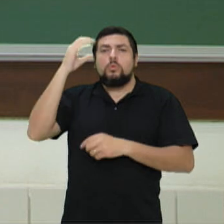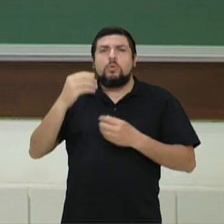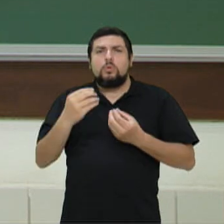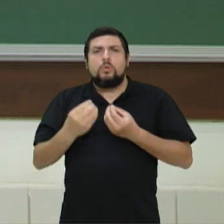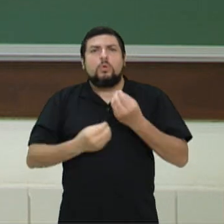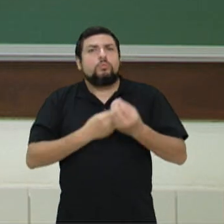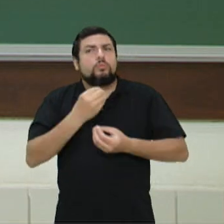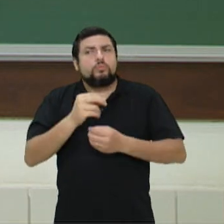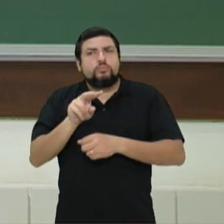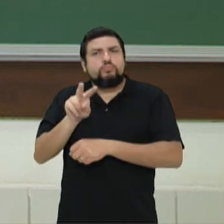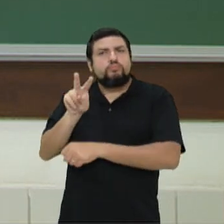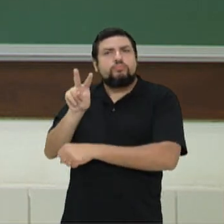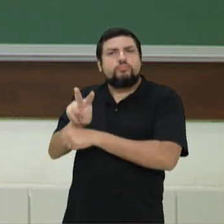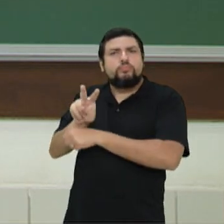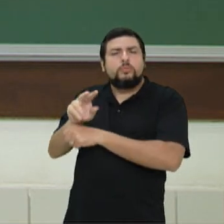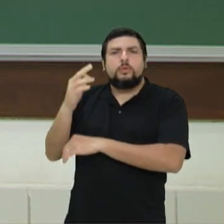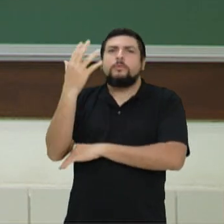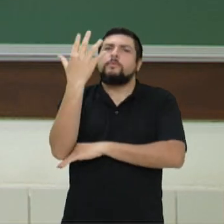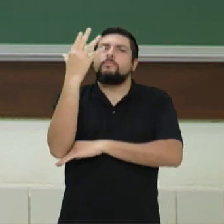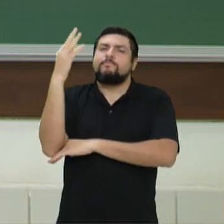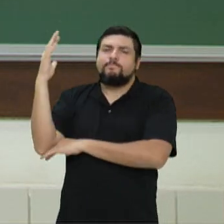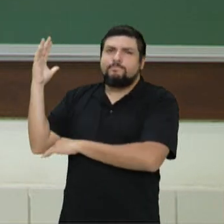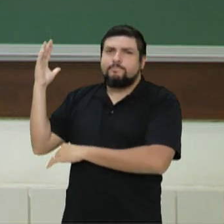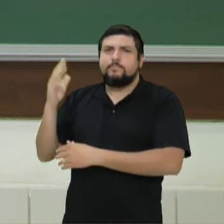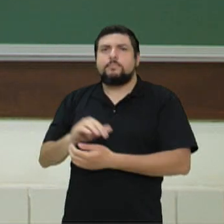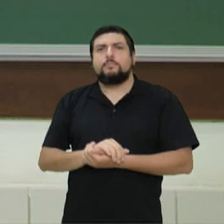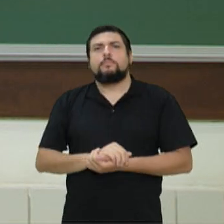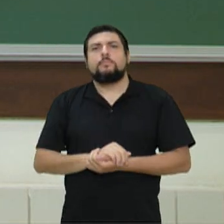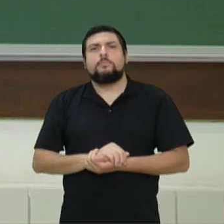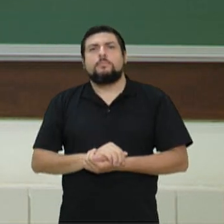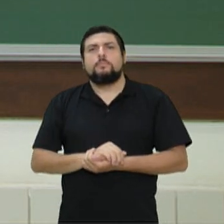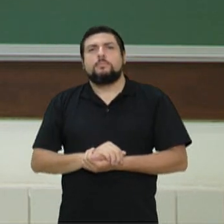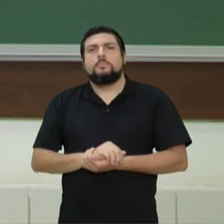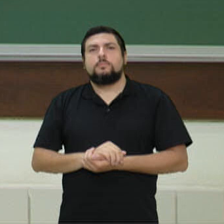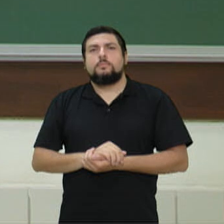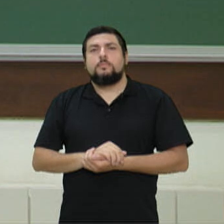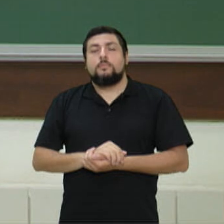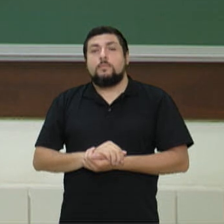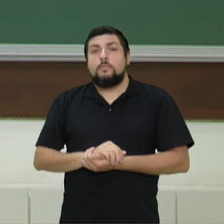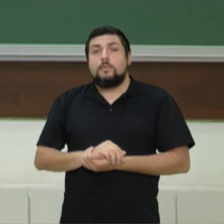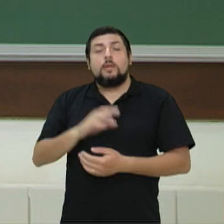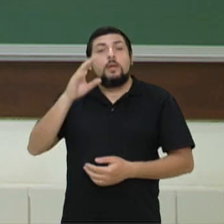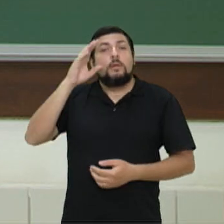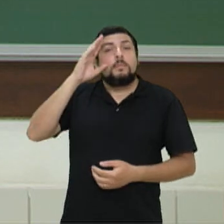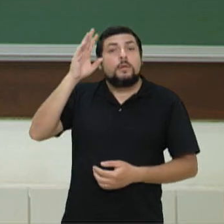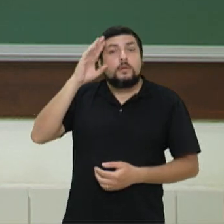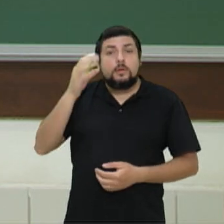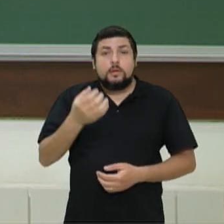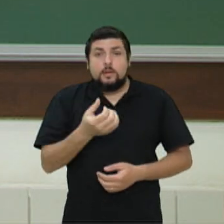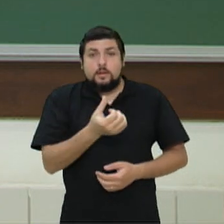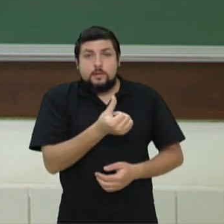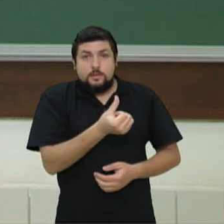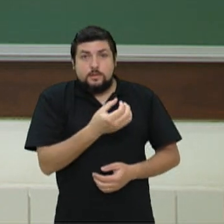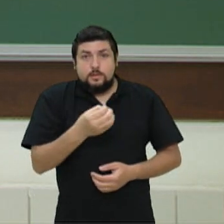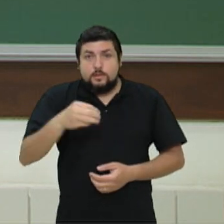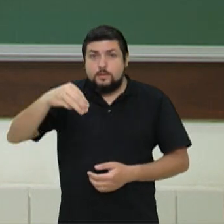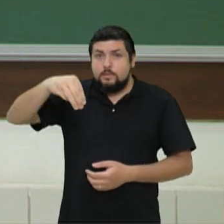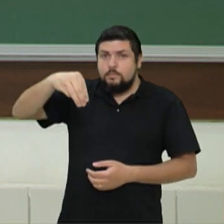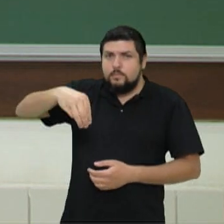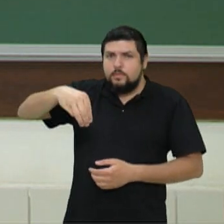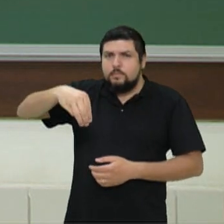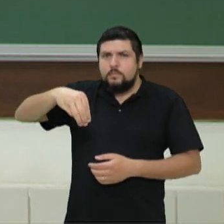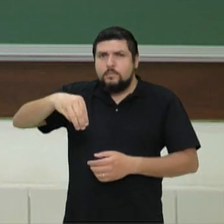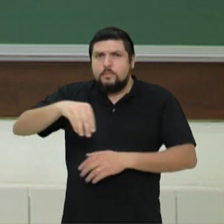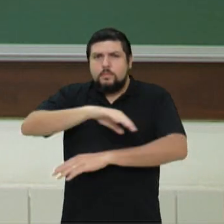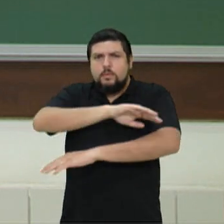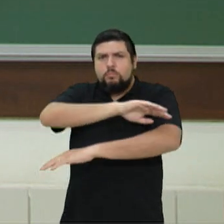meio ambiente. Quando diz ali no texto 60 metros, né? O lixão tem 60 metros, o lixão